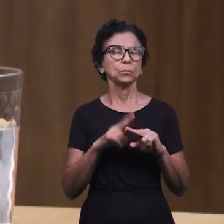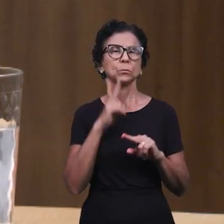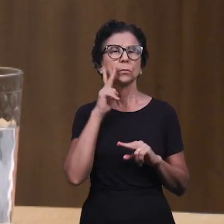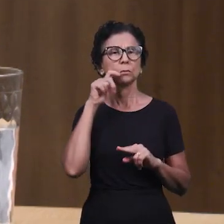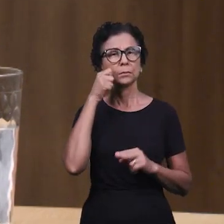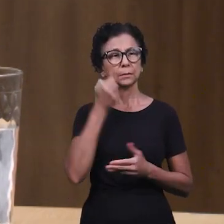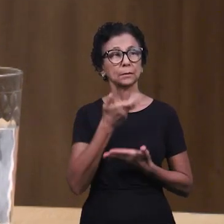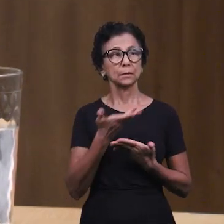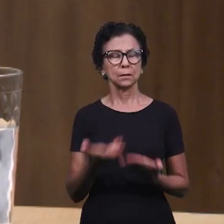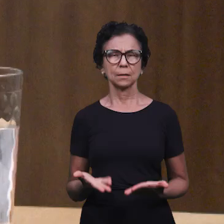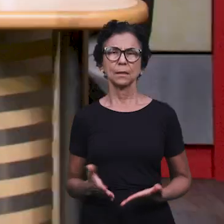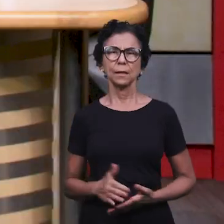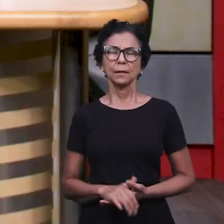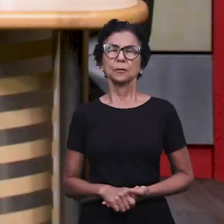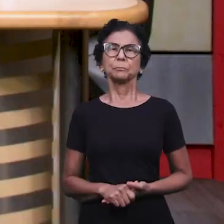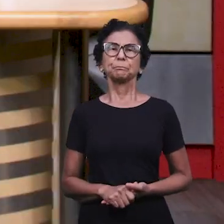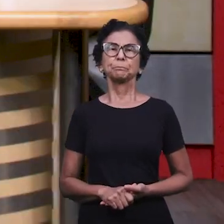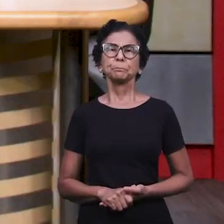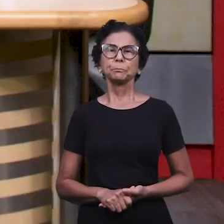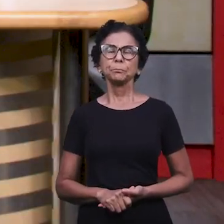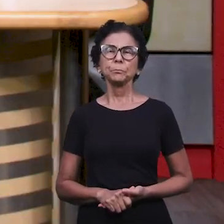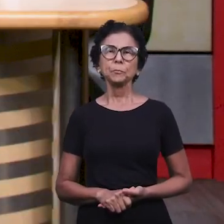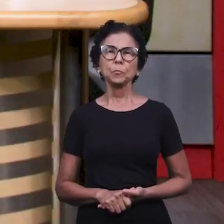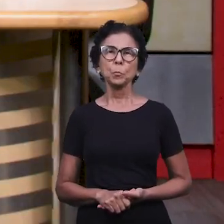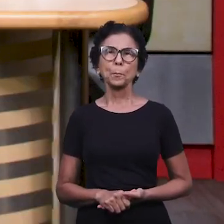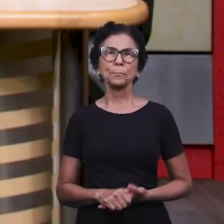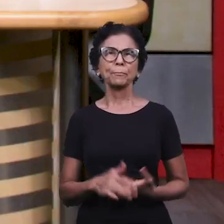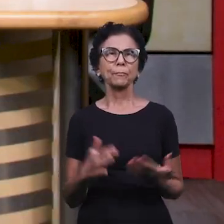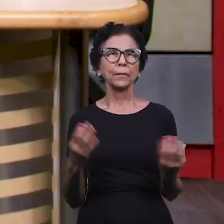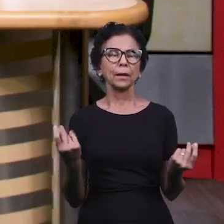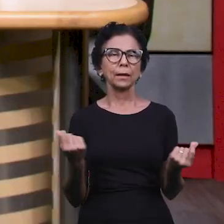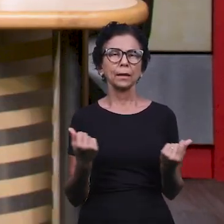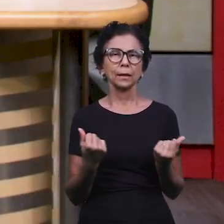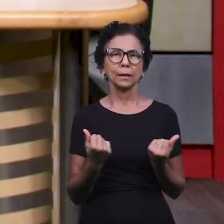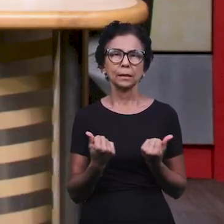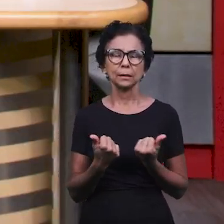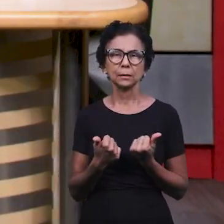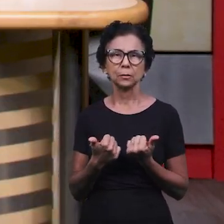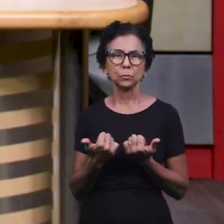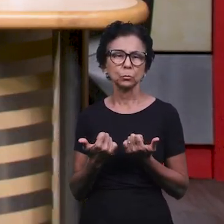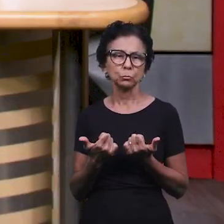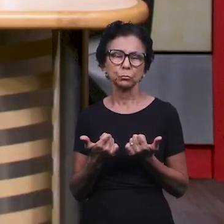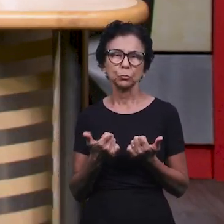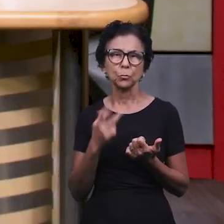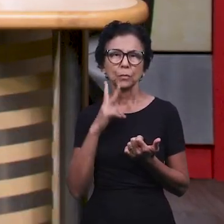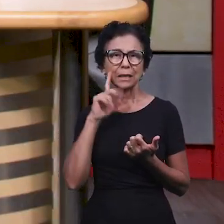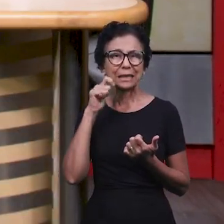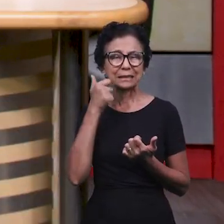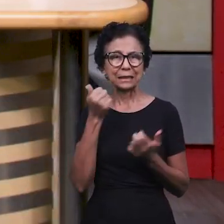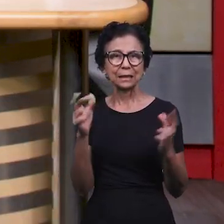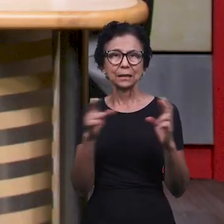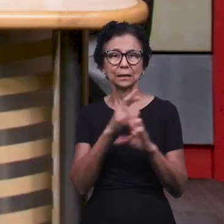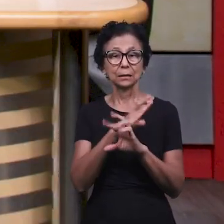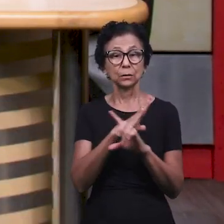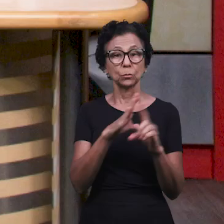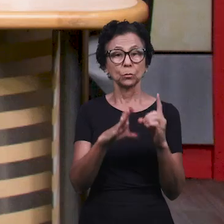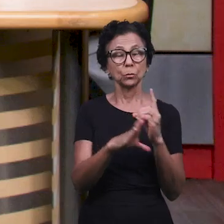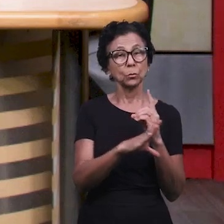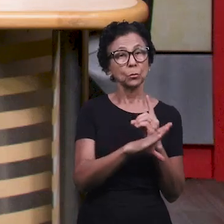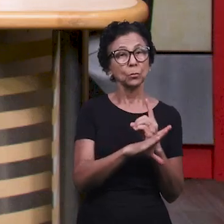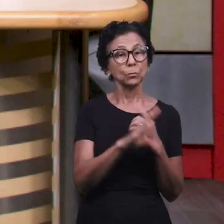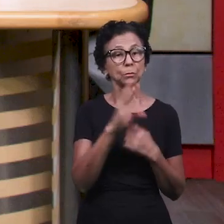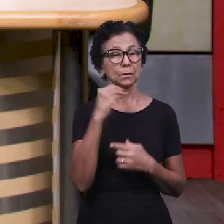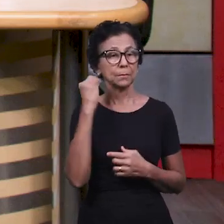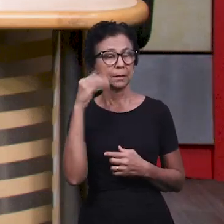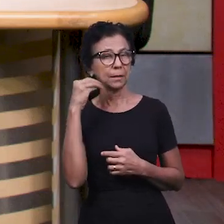ceia, pastor Gilson, ela do ponto de vista da liturgia do culto, né, daquilo que é a experiência do culto,